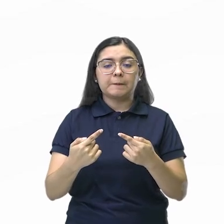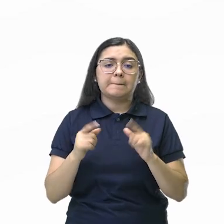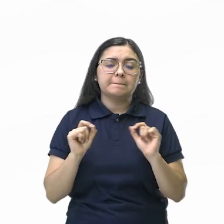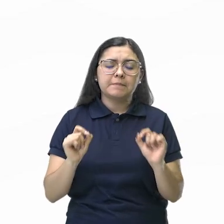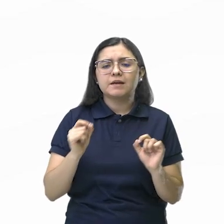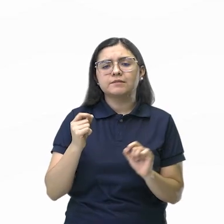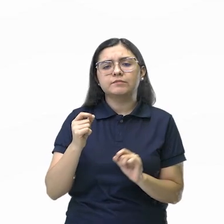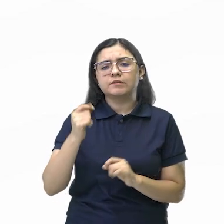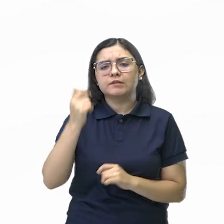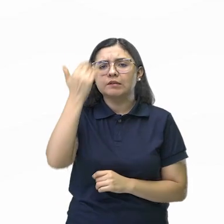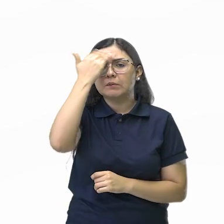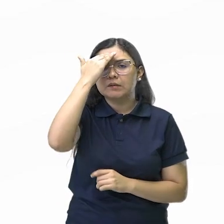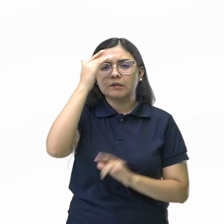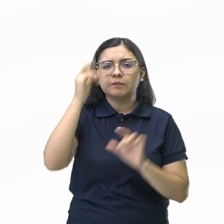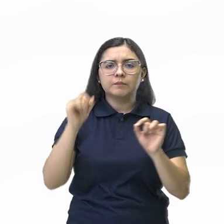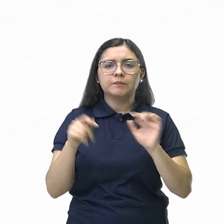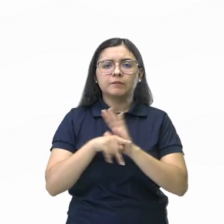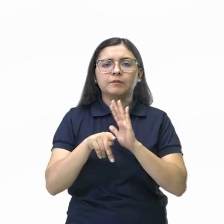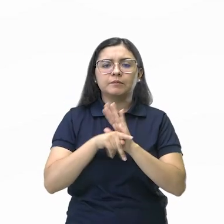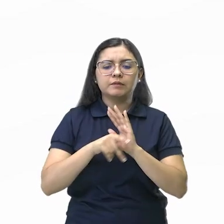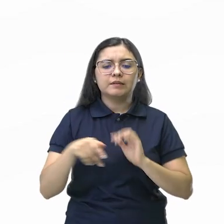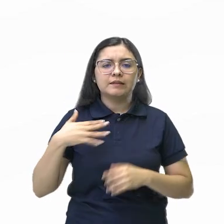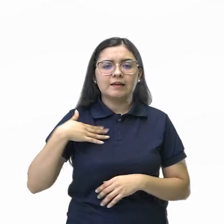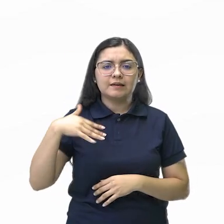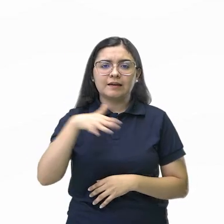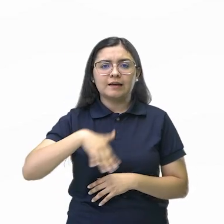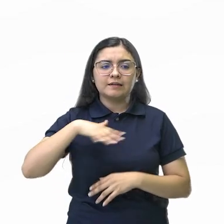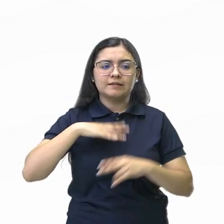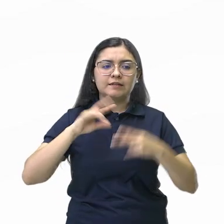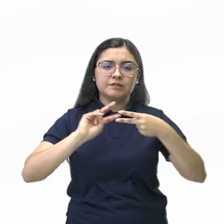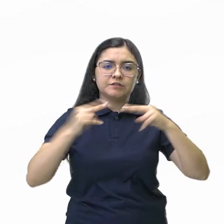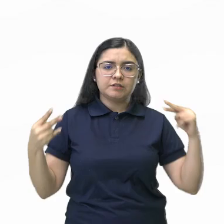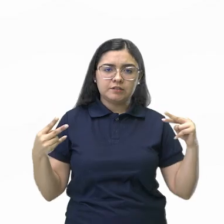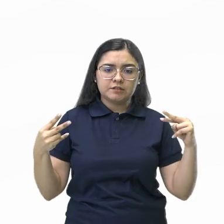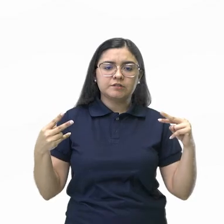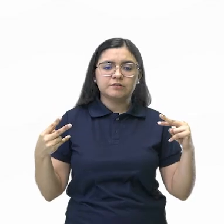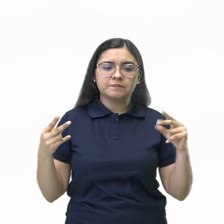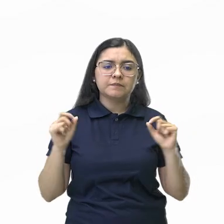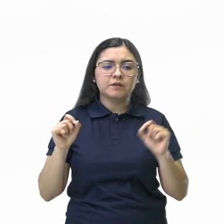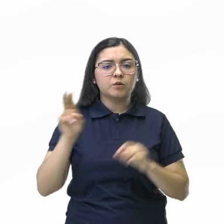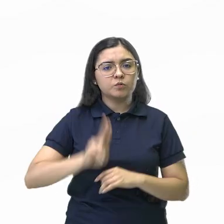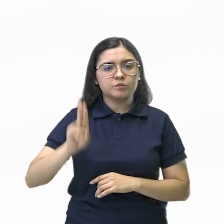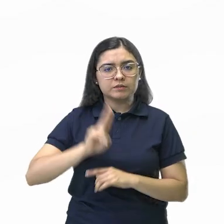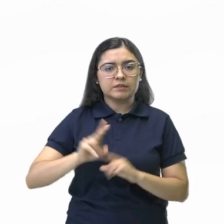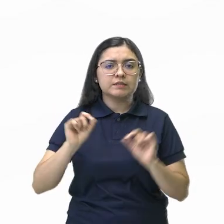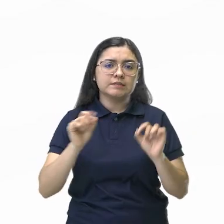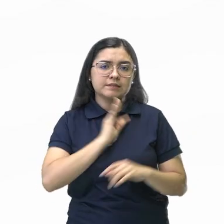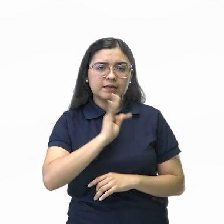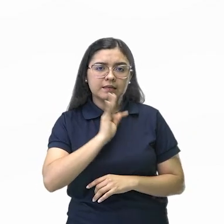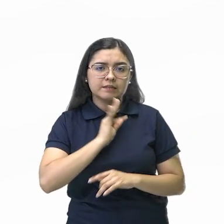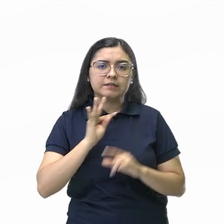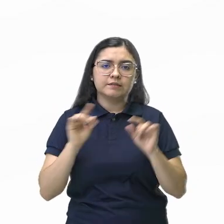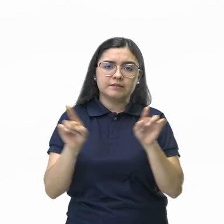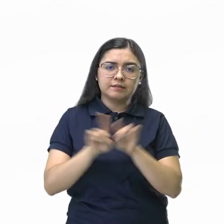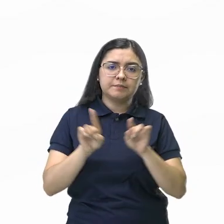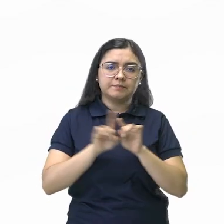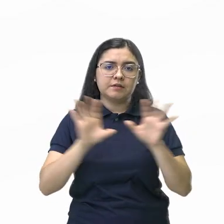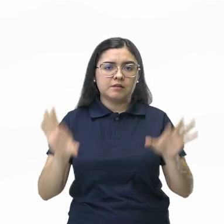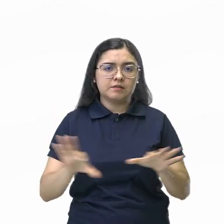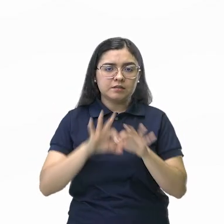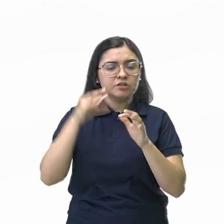sem entender da genética, né, do conhecimento da genética. Eles estão fazendo uso de técnicas de